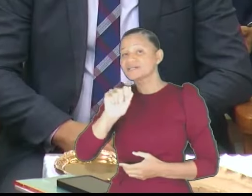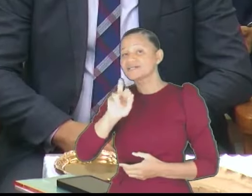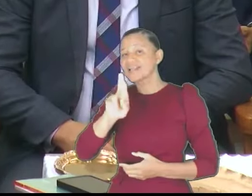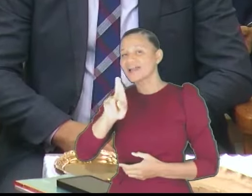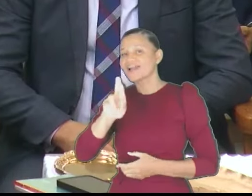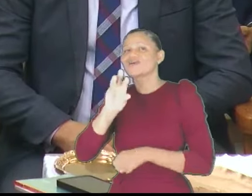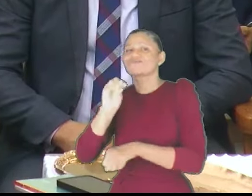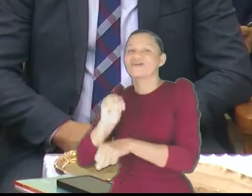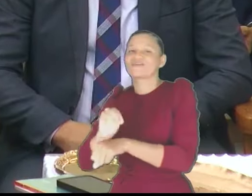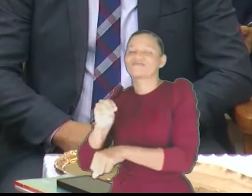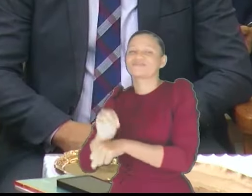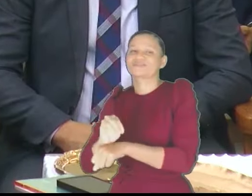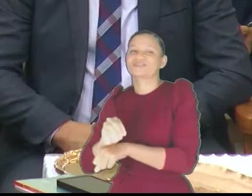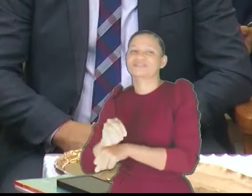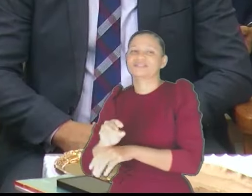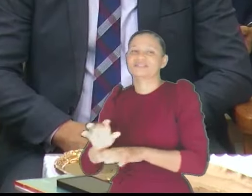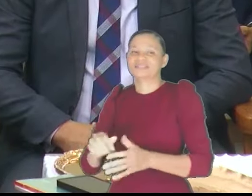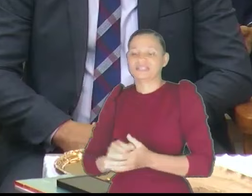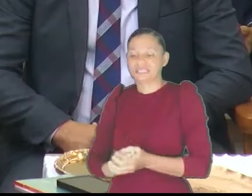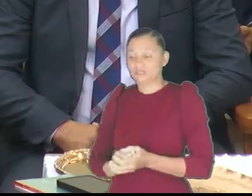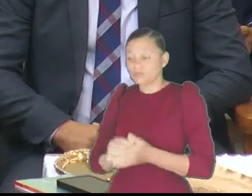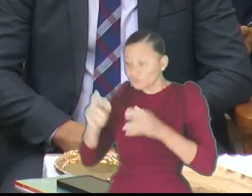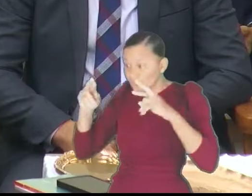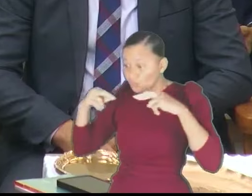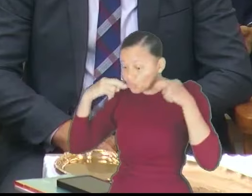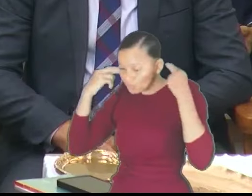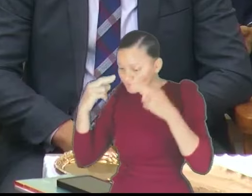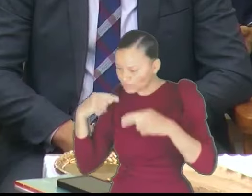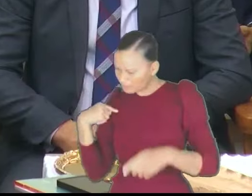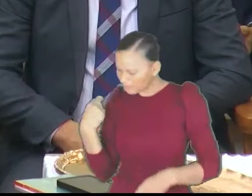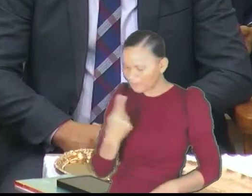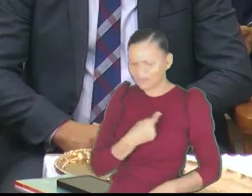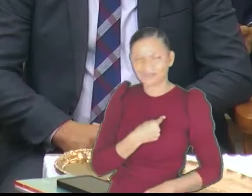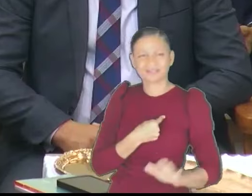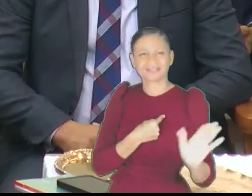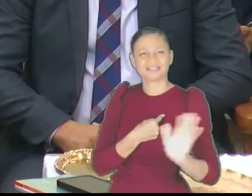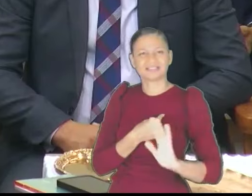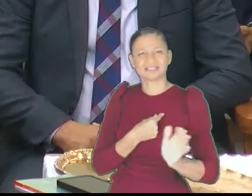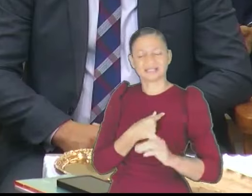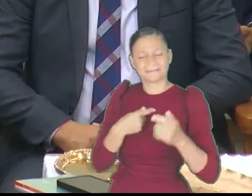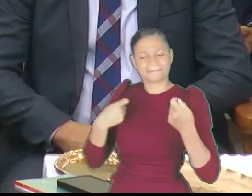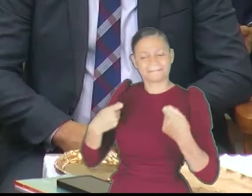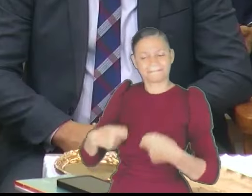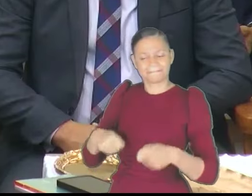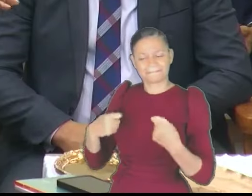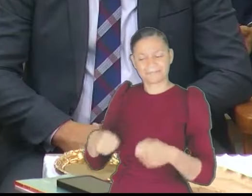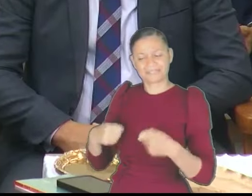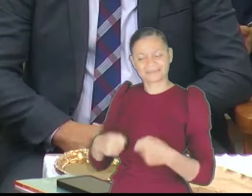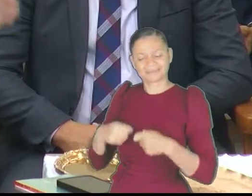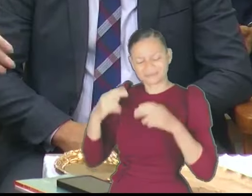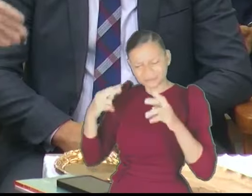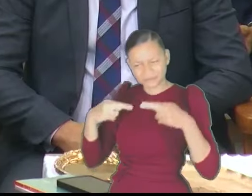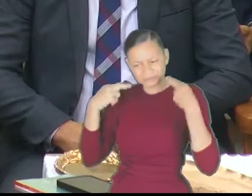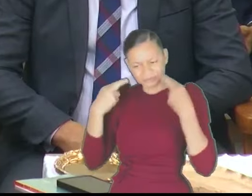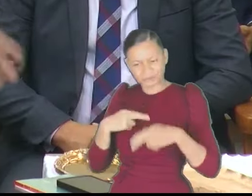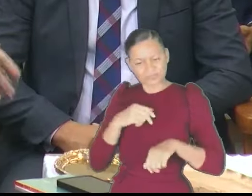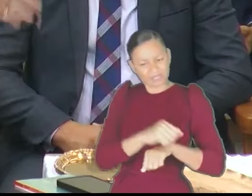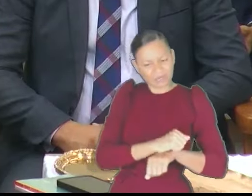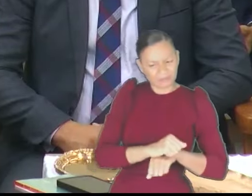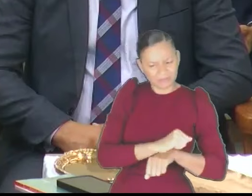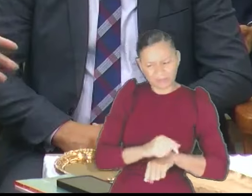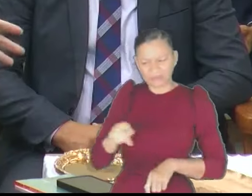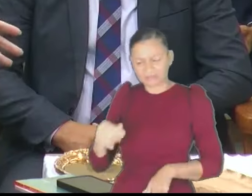Olha, ele não disse o cordeiro para nós. Quem está precisando de cordeiro é Abraão e Isaac, porque a lenha está lá, o cutelo